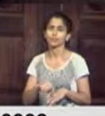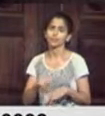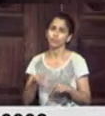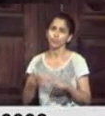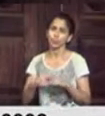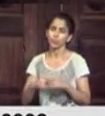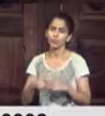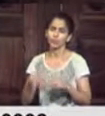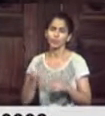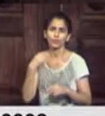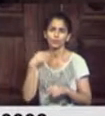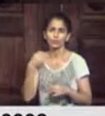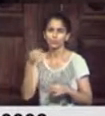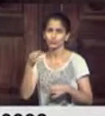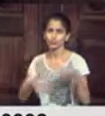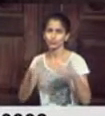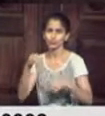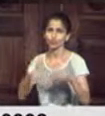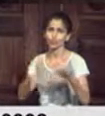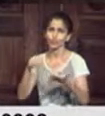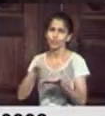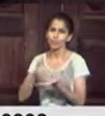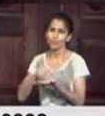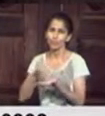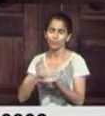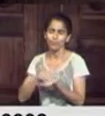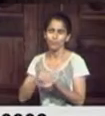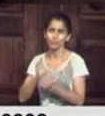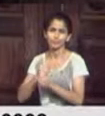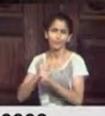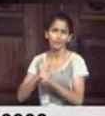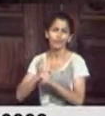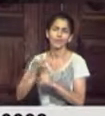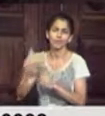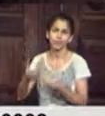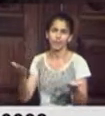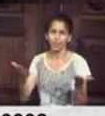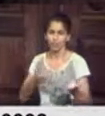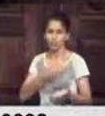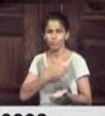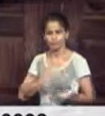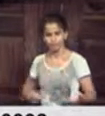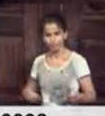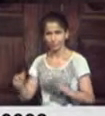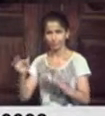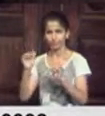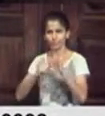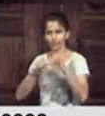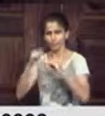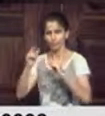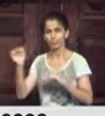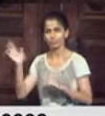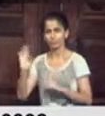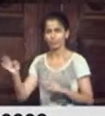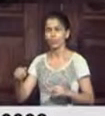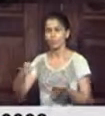desagregação do nosso tecido social, é a possibilidade de nós termos aqui o início de uma queda em dominó, de um atrás de